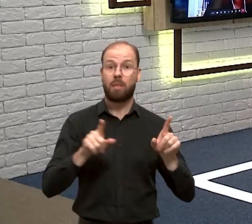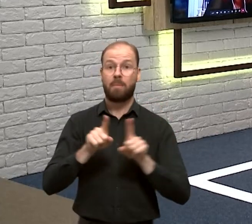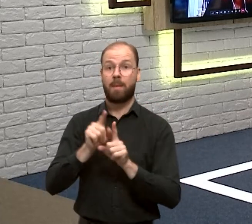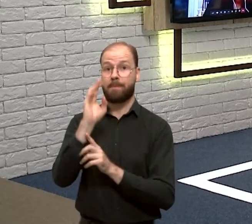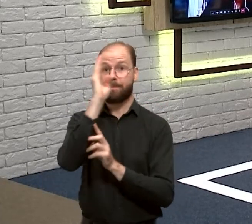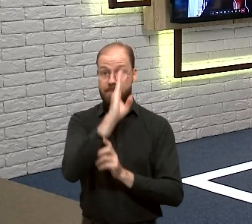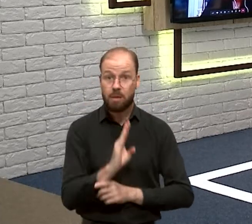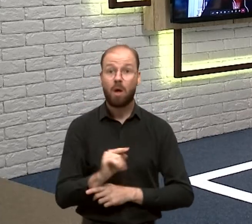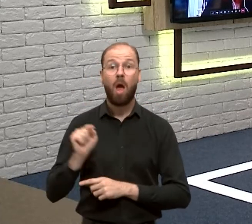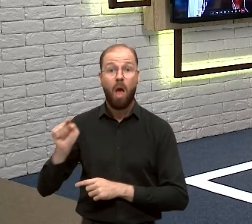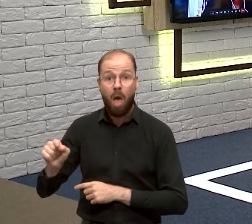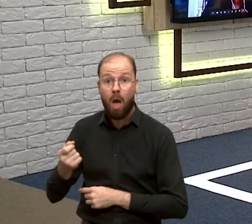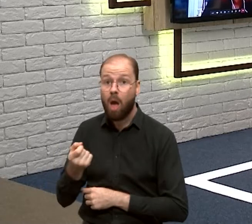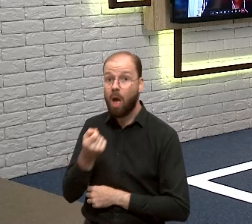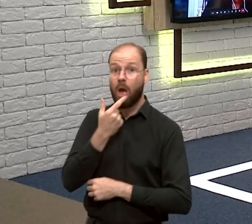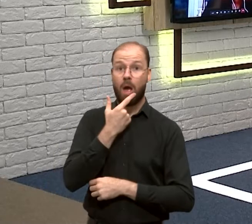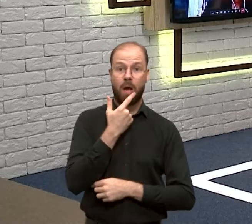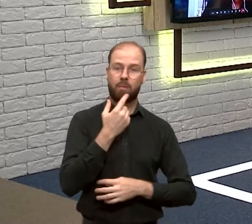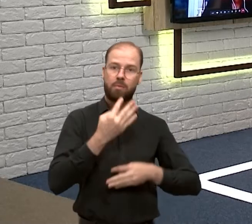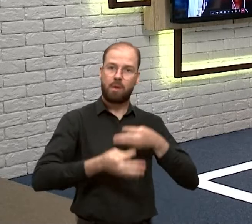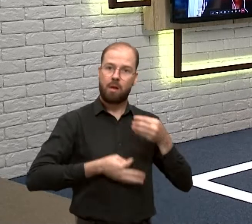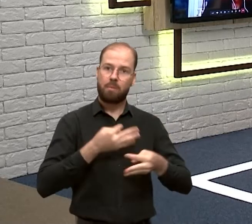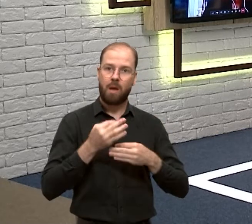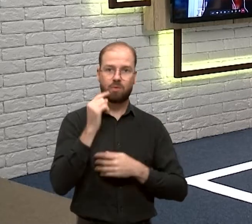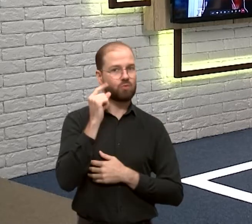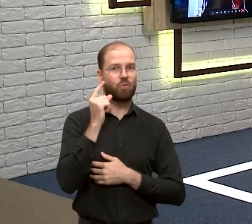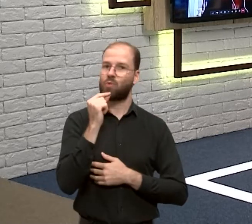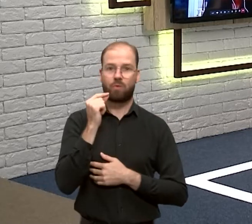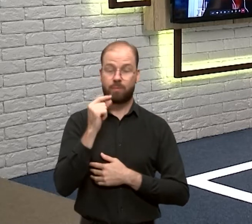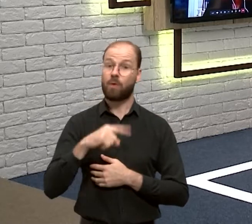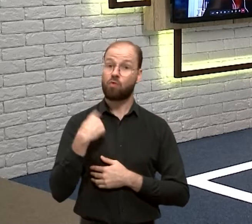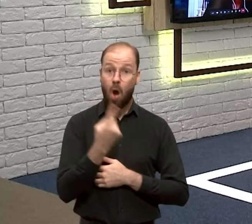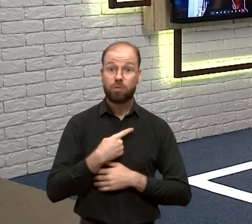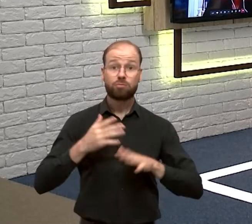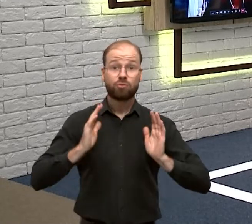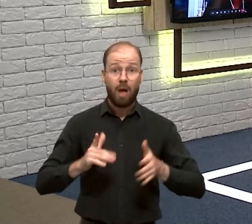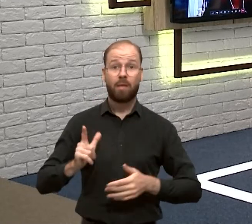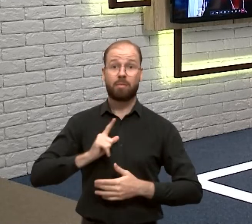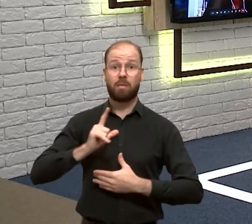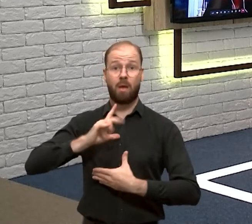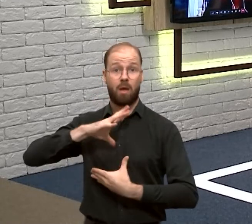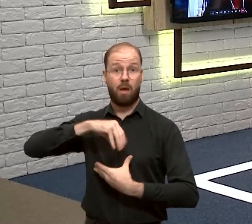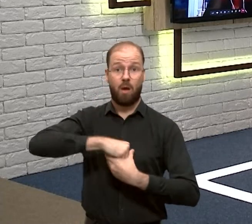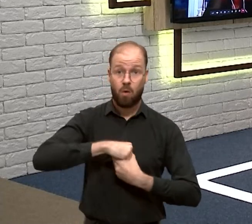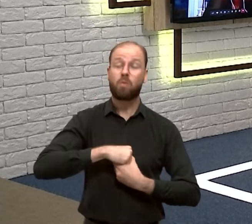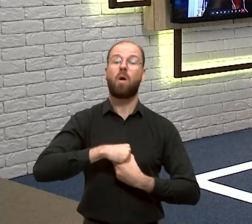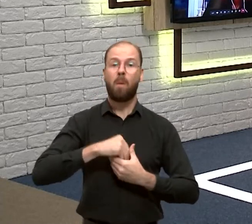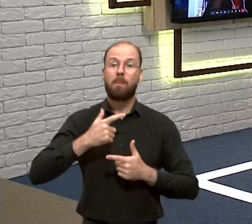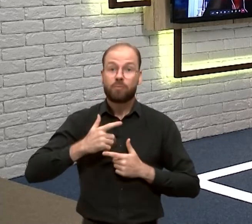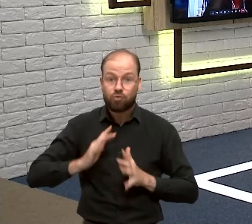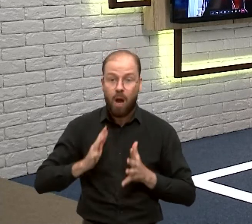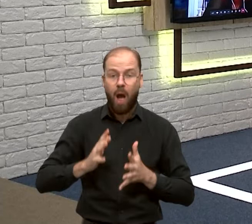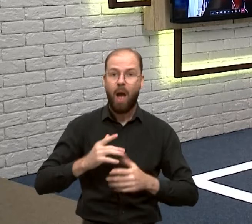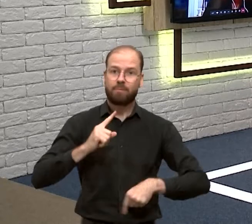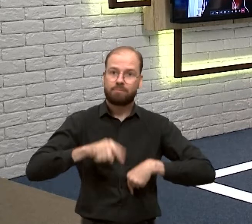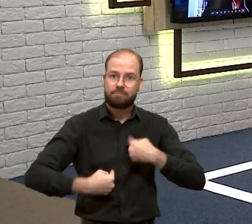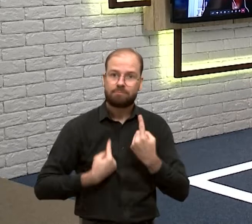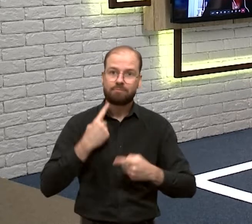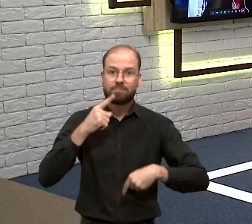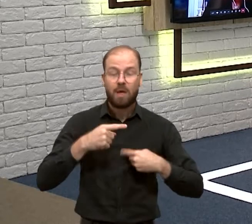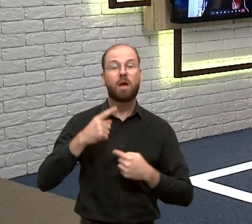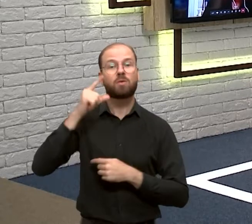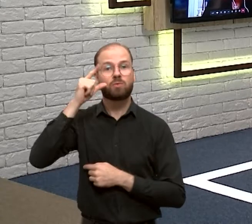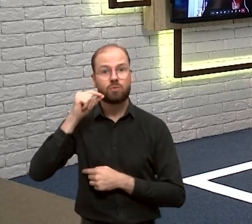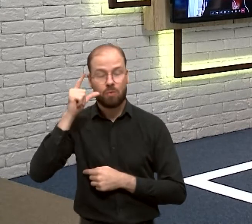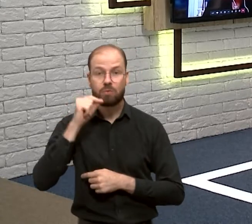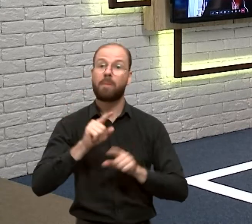insônia. A gente já tem a produção da melatonina, só que a gente tem que evitar os maus hábitos que inibem essa melatonina. Ok, professora. E